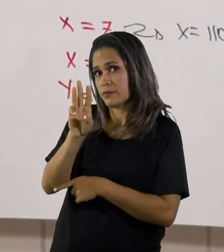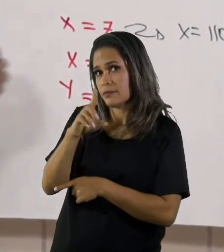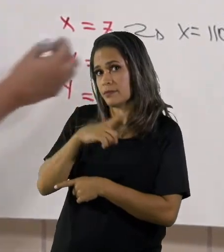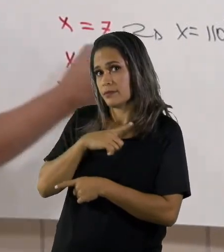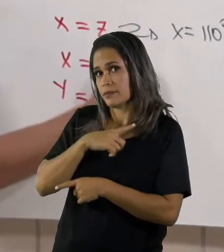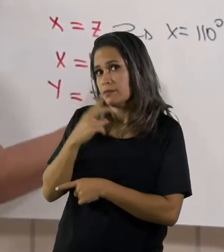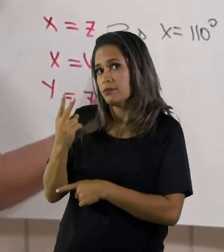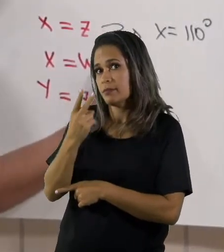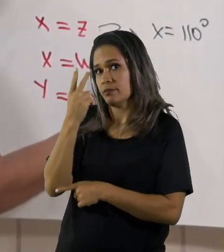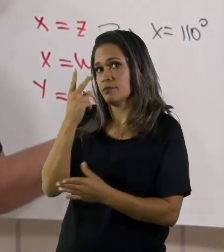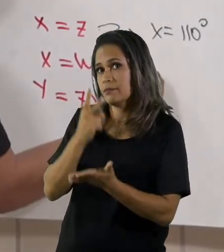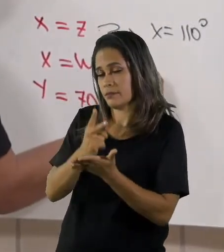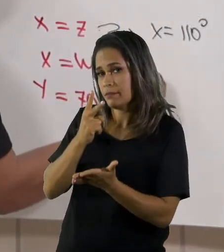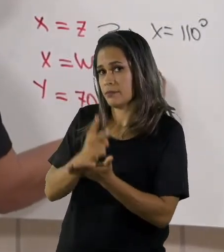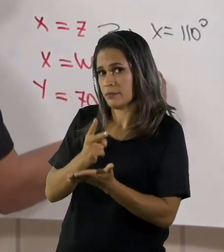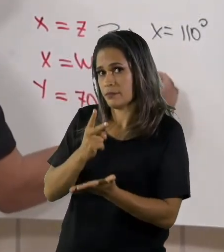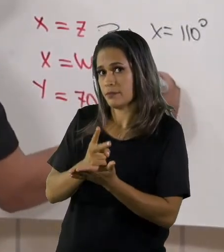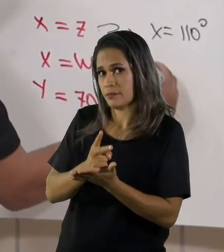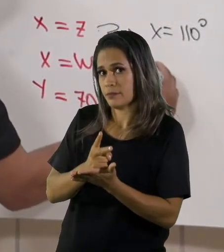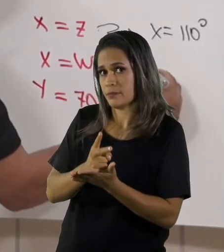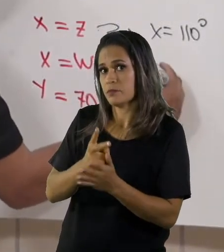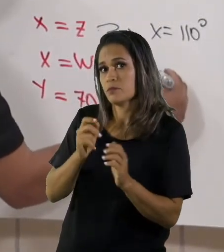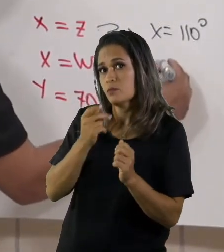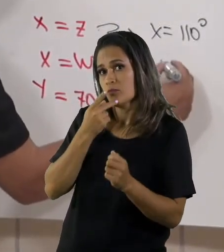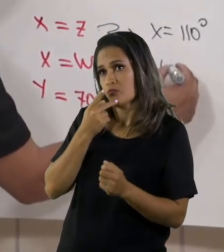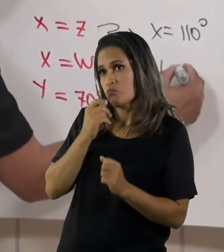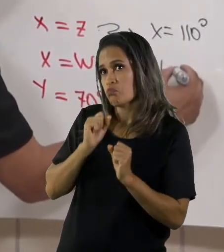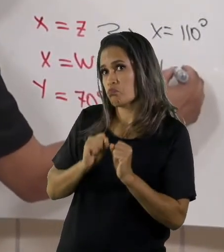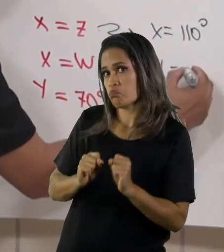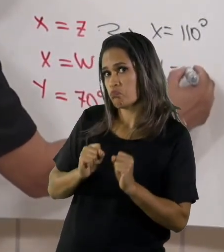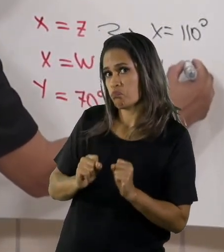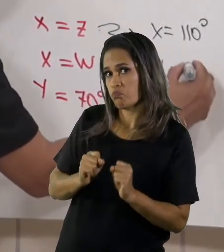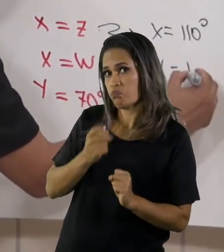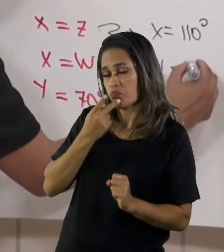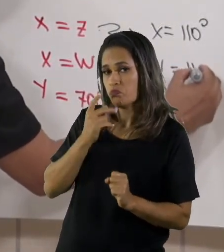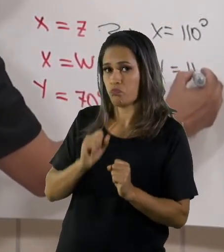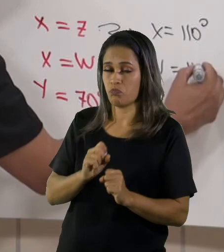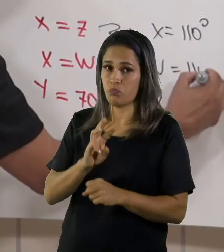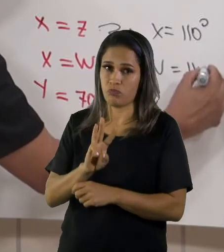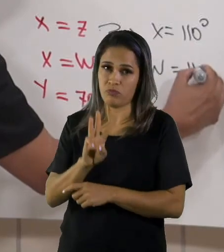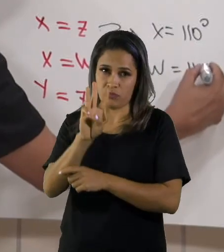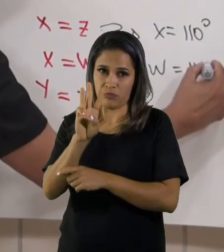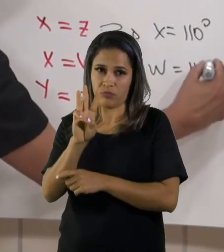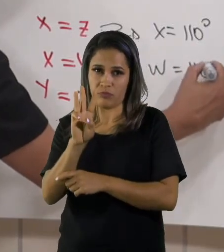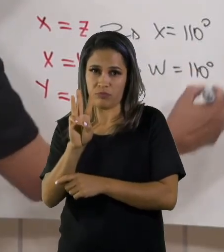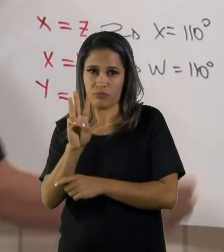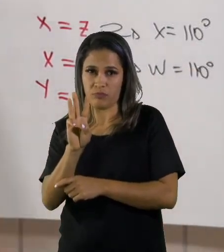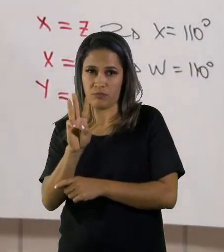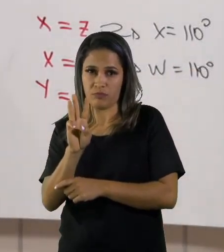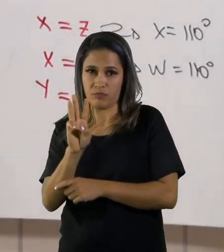valor do X, eu posso concluir que o W